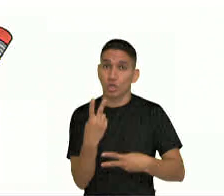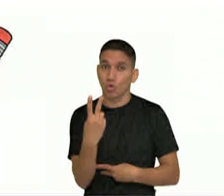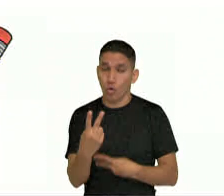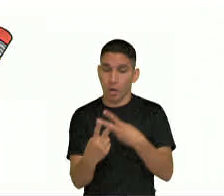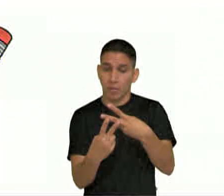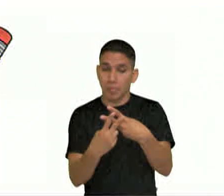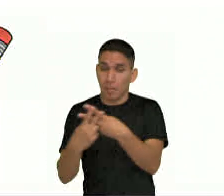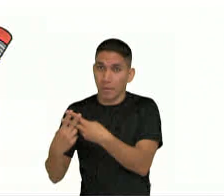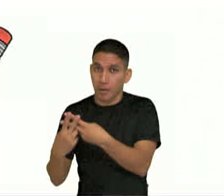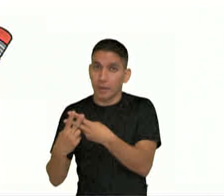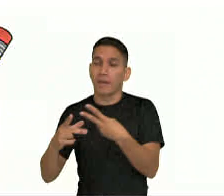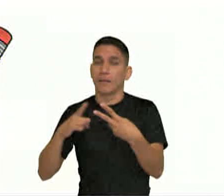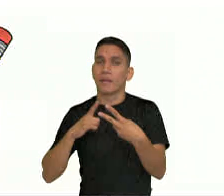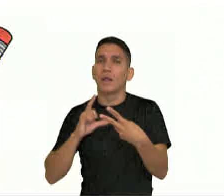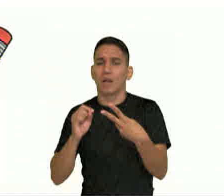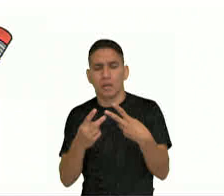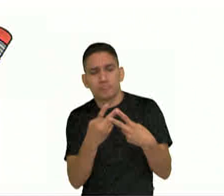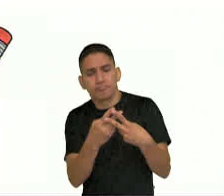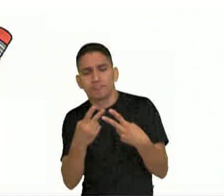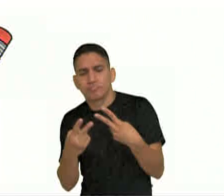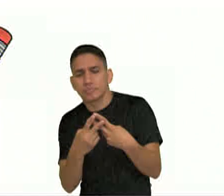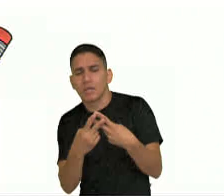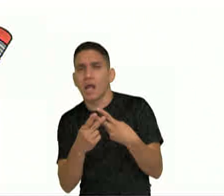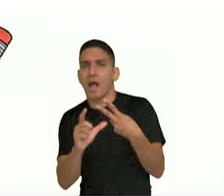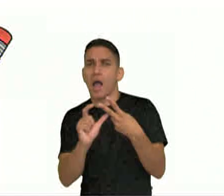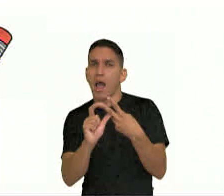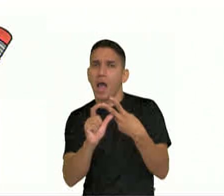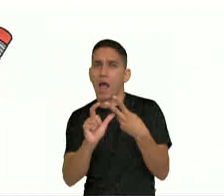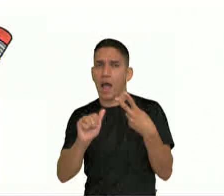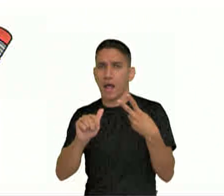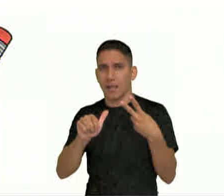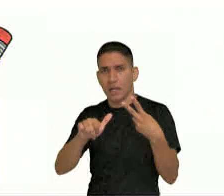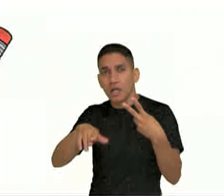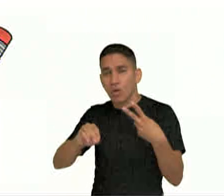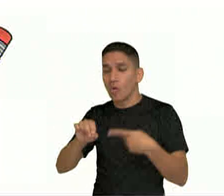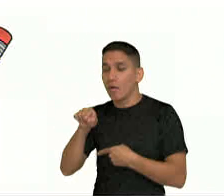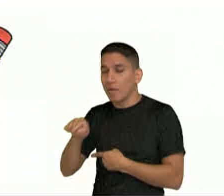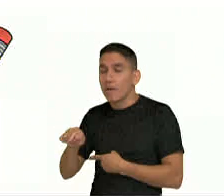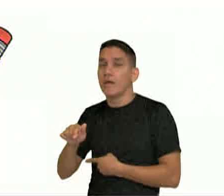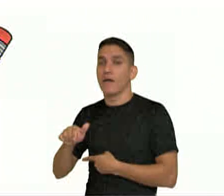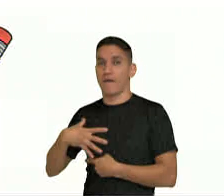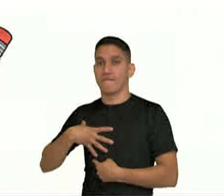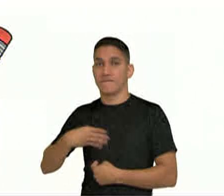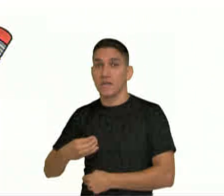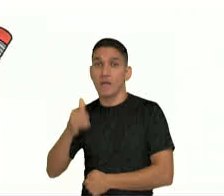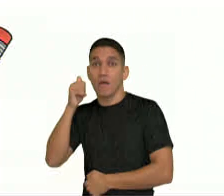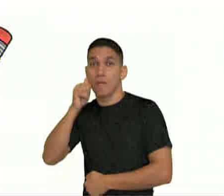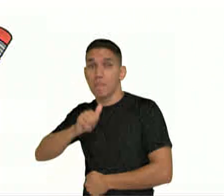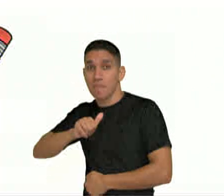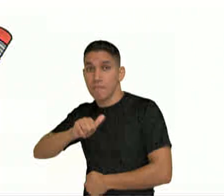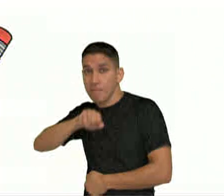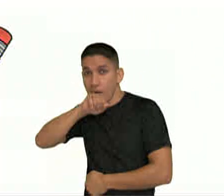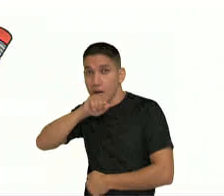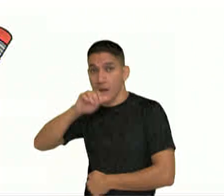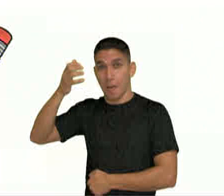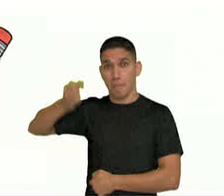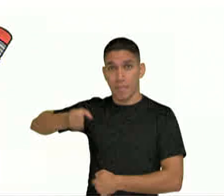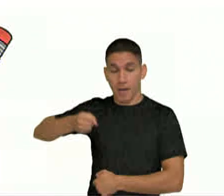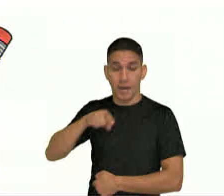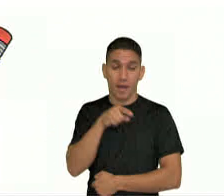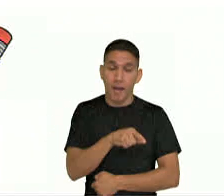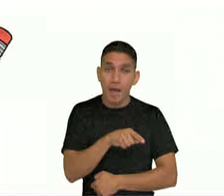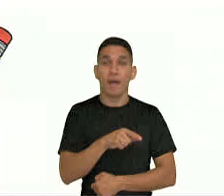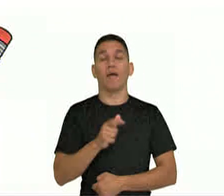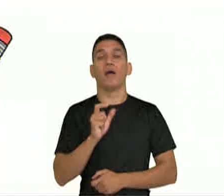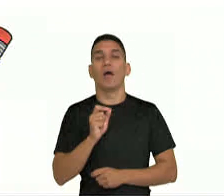a probabilidade de um casal, ele, mulato médio, filho de mãe branca, ela, mulata clara,